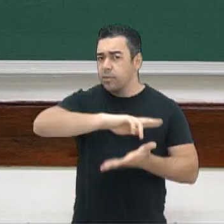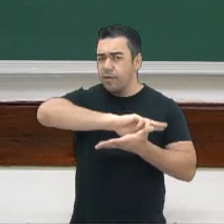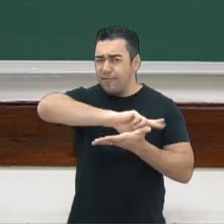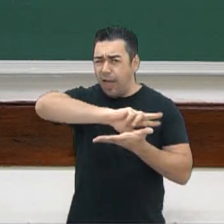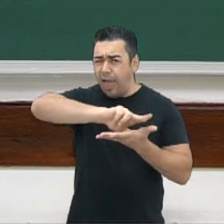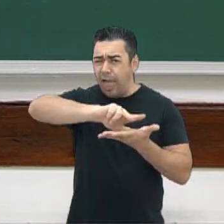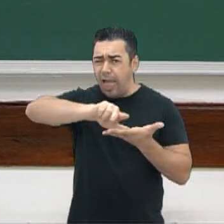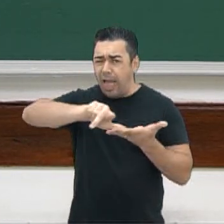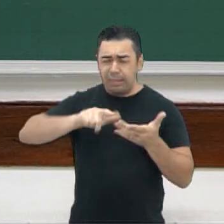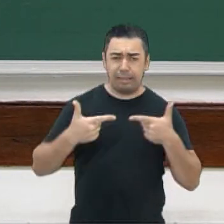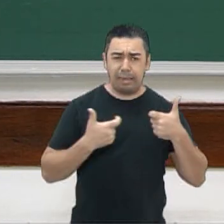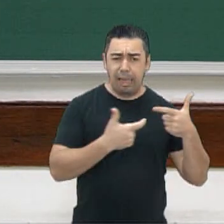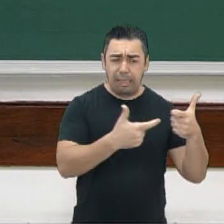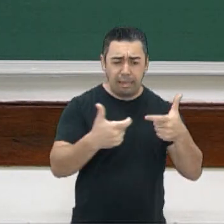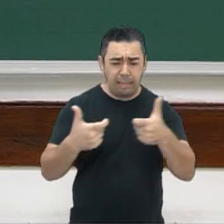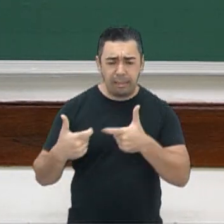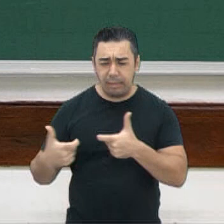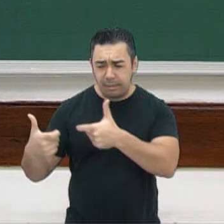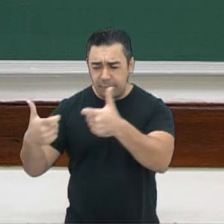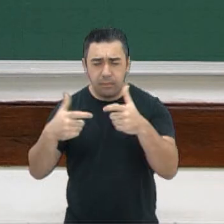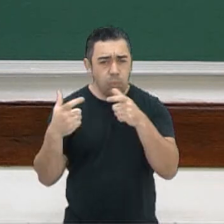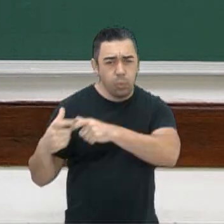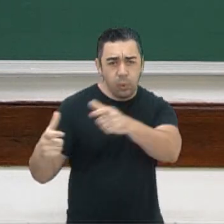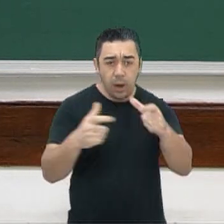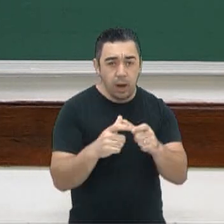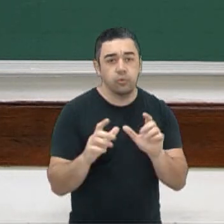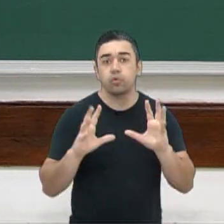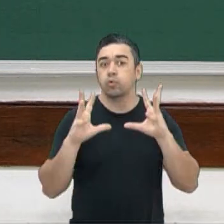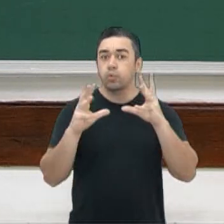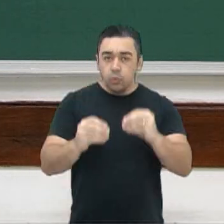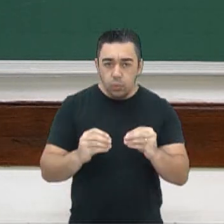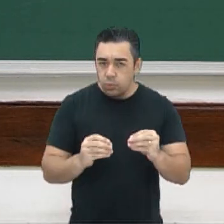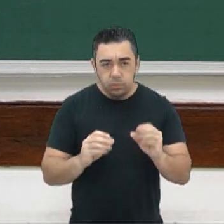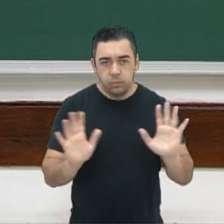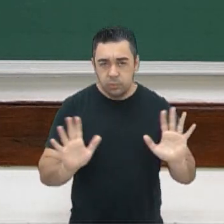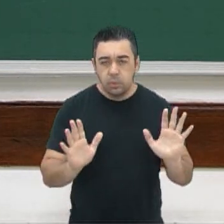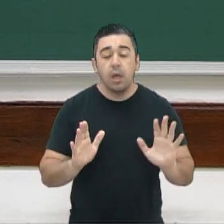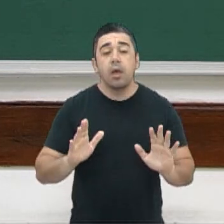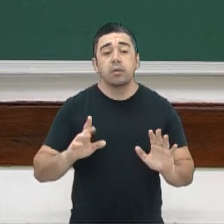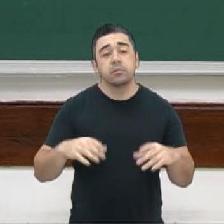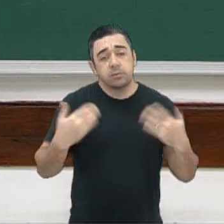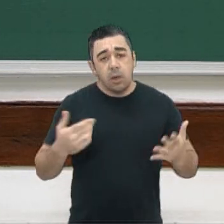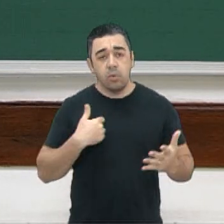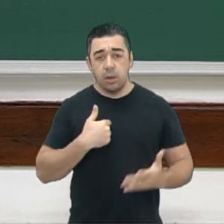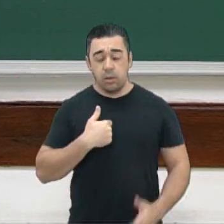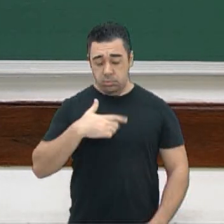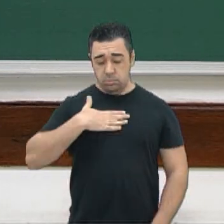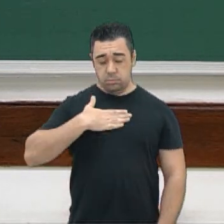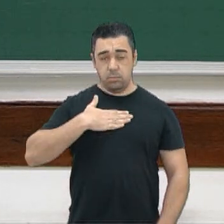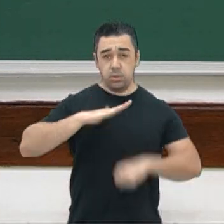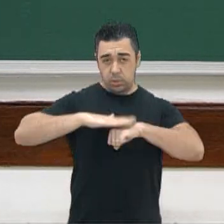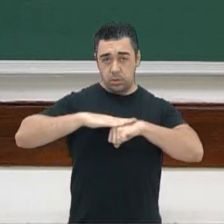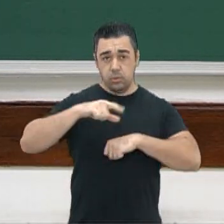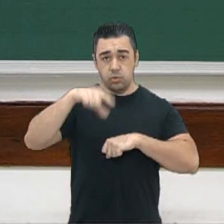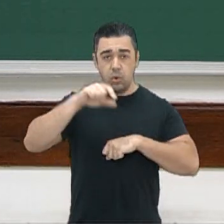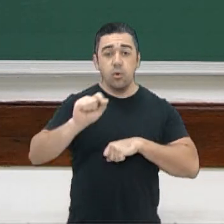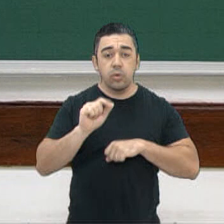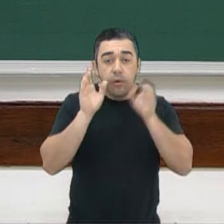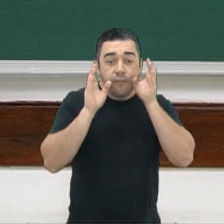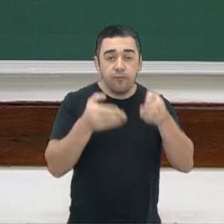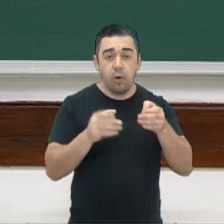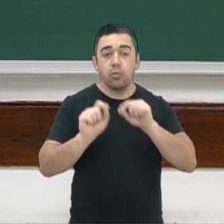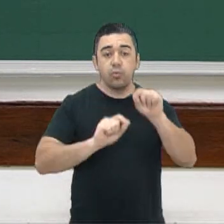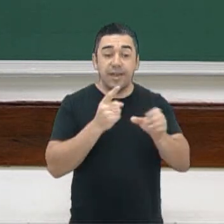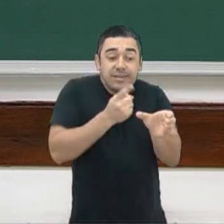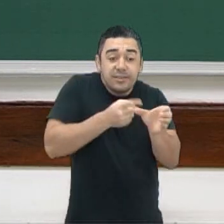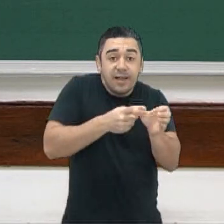daríamos conta de contemplar tudo isso. Achei melhor, por uma opção didática, uma escolha minha, histórica, focar na Batalha de